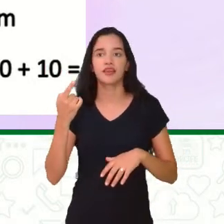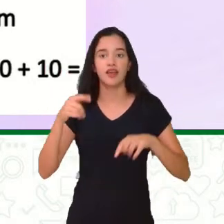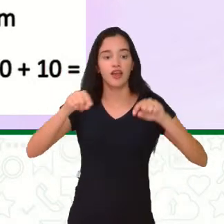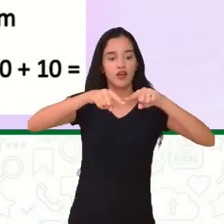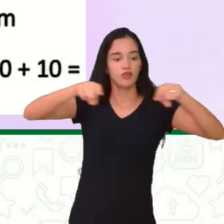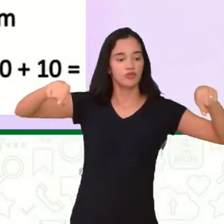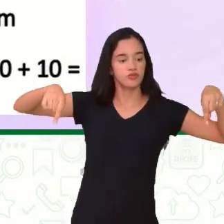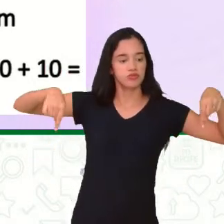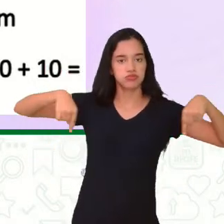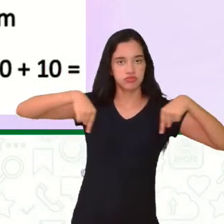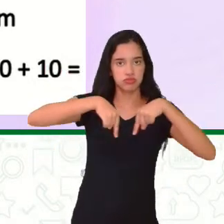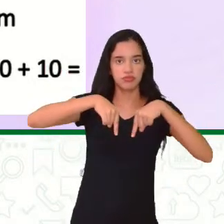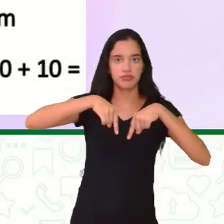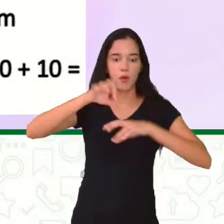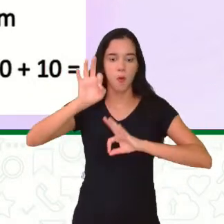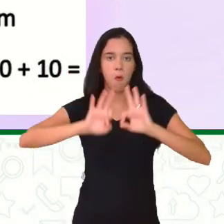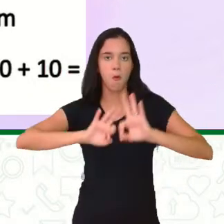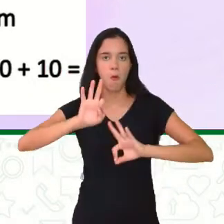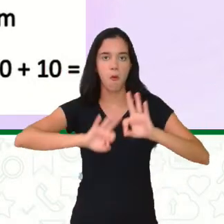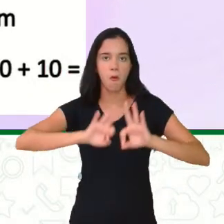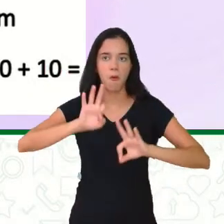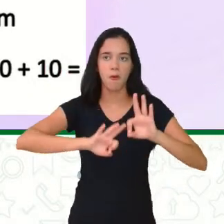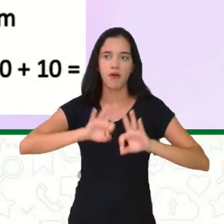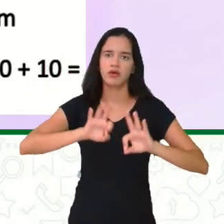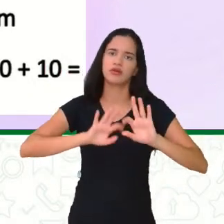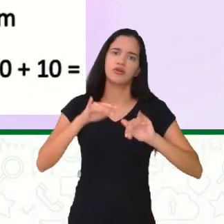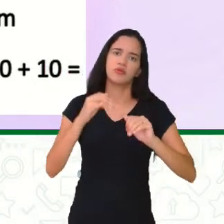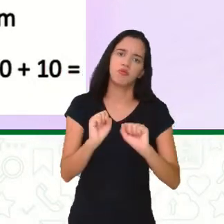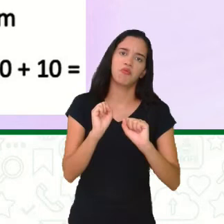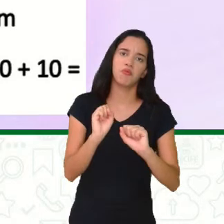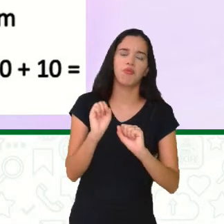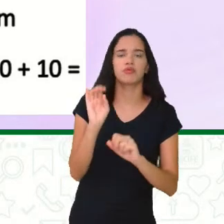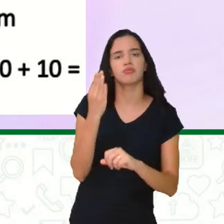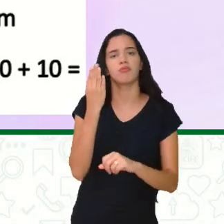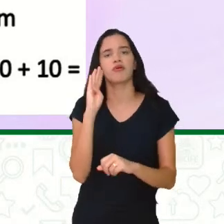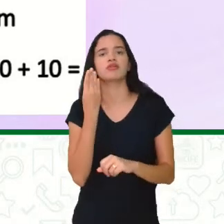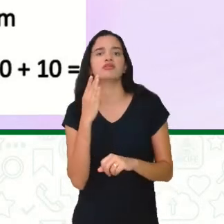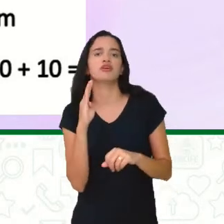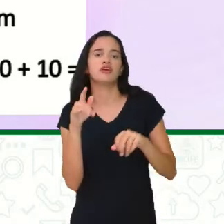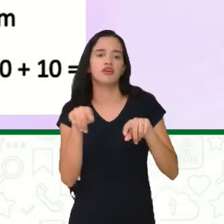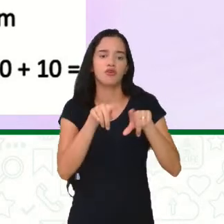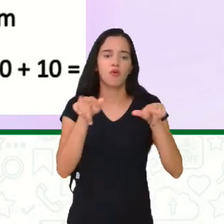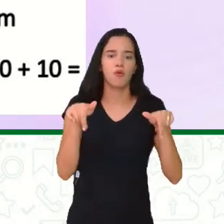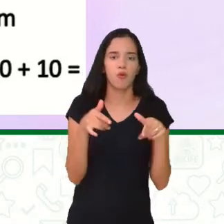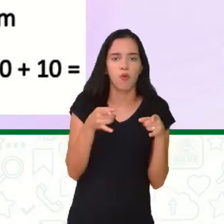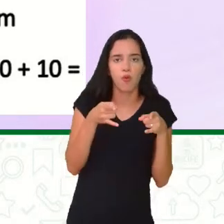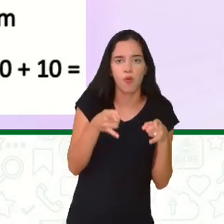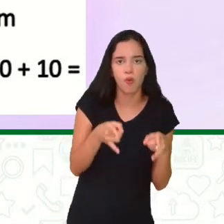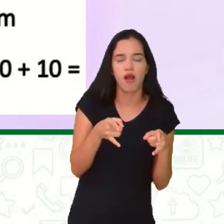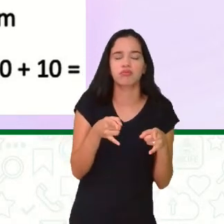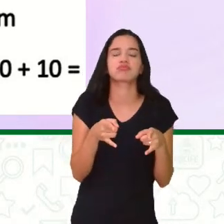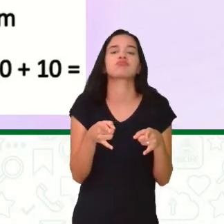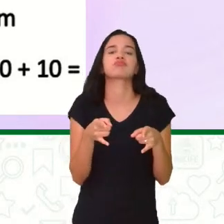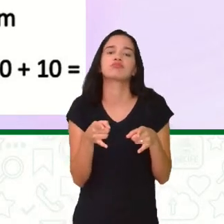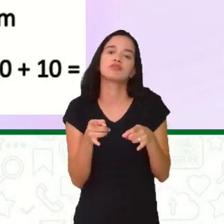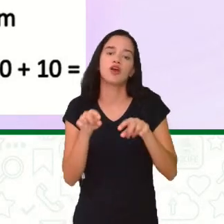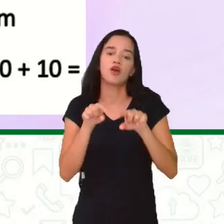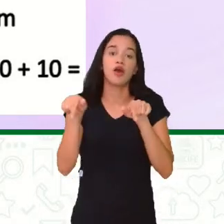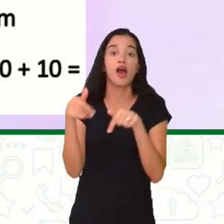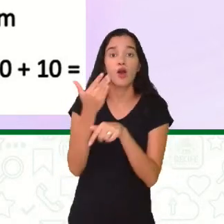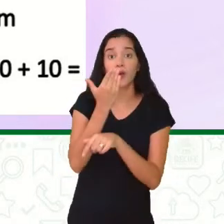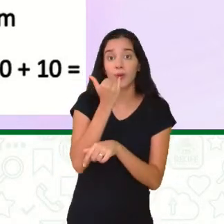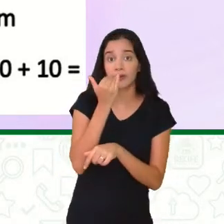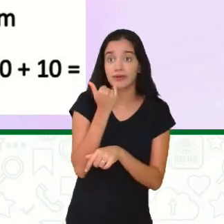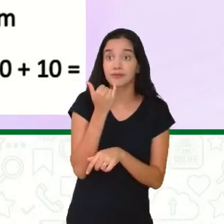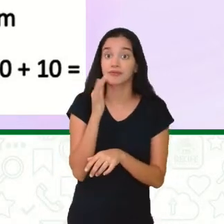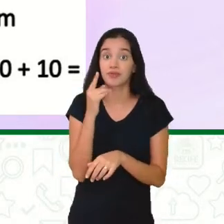pátio, pode ser o quintal, né? O banheiro, cozinha, quarto. E aí ele diz para mim que